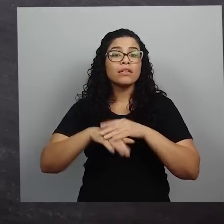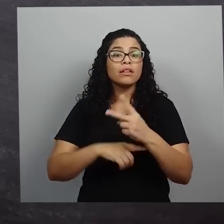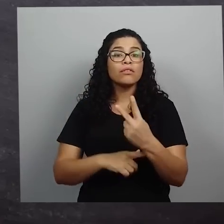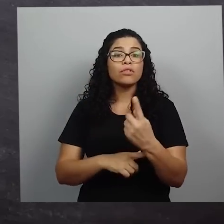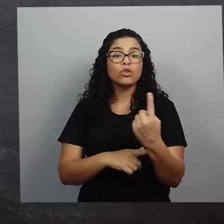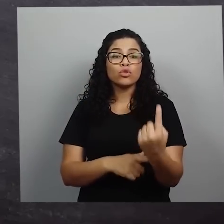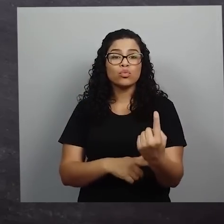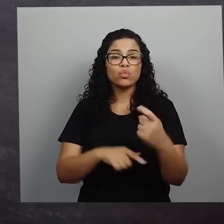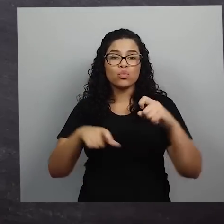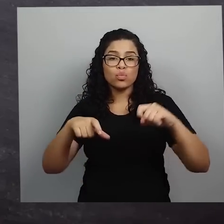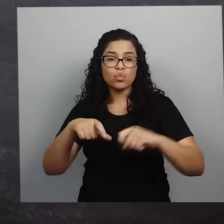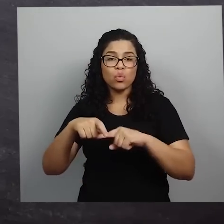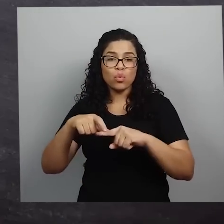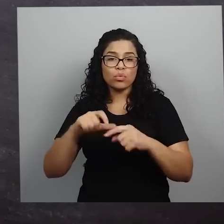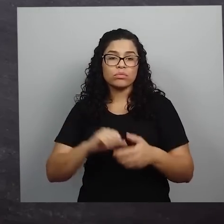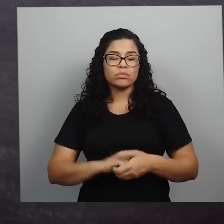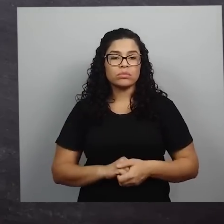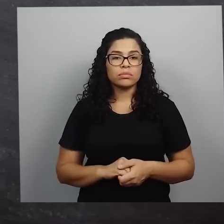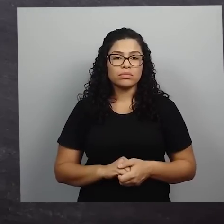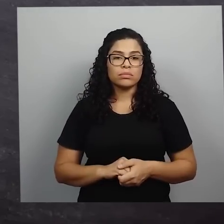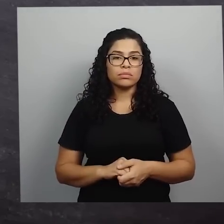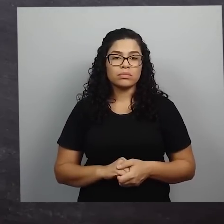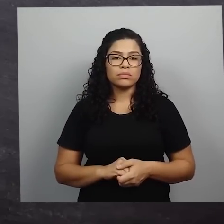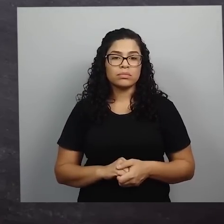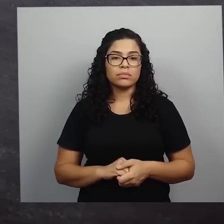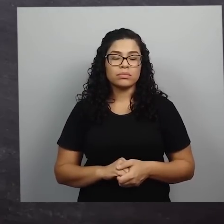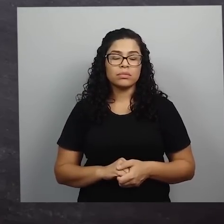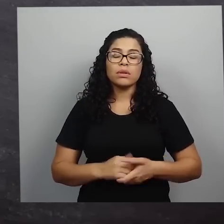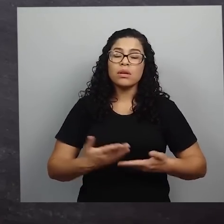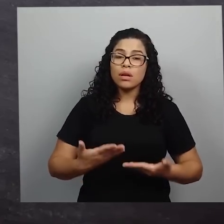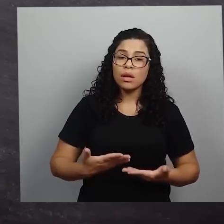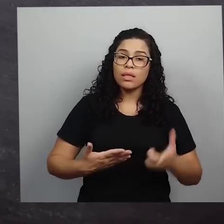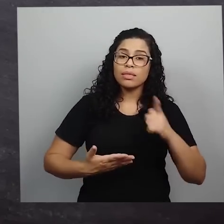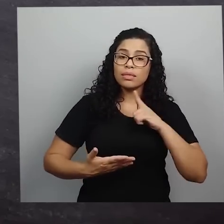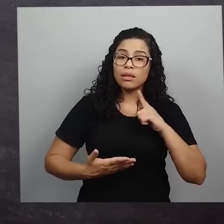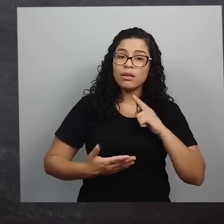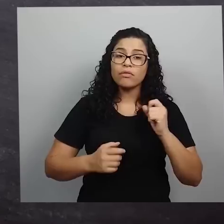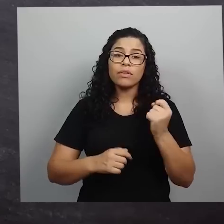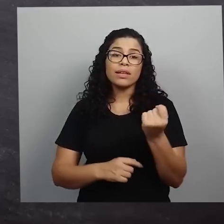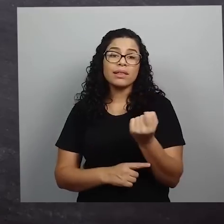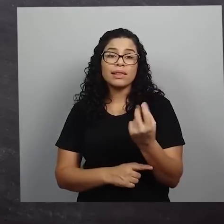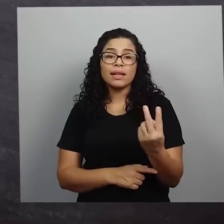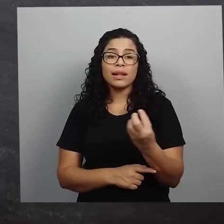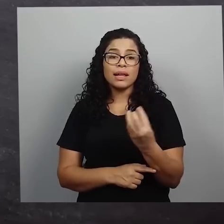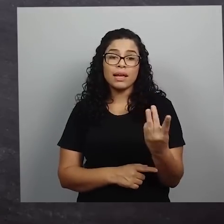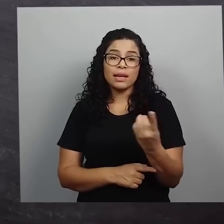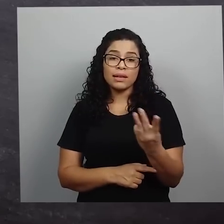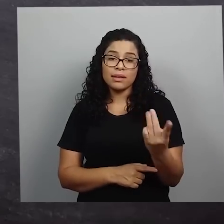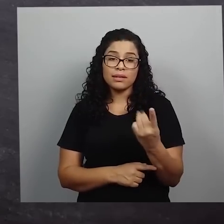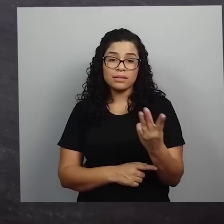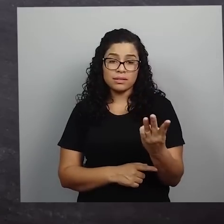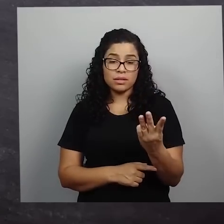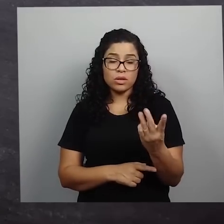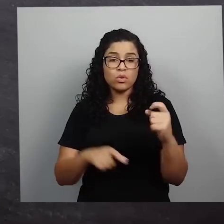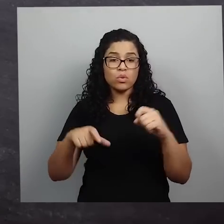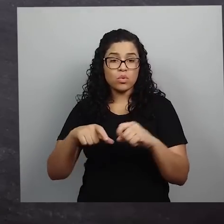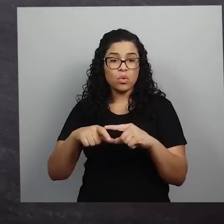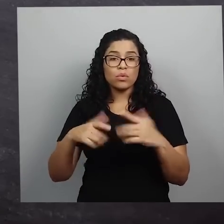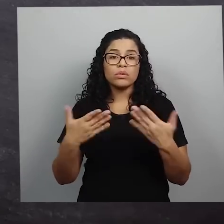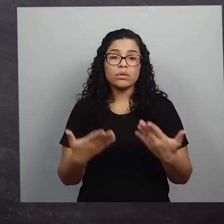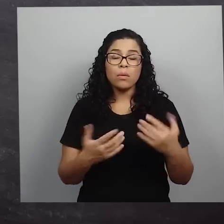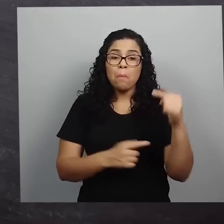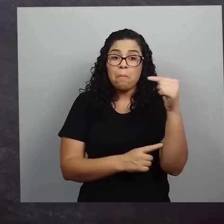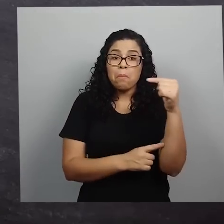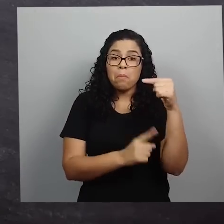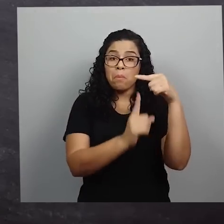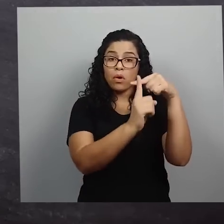21 gols e sofreu 13 gols. Portanto, seu saldo é positivo, ele